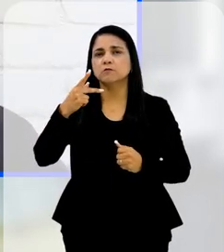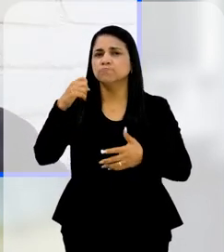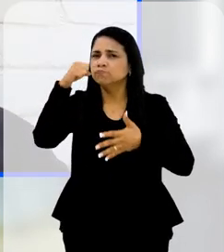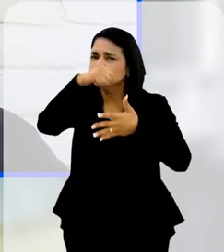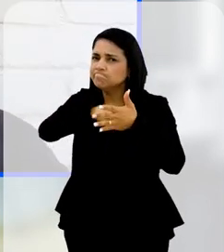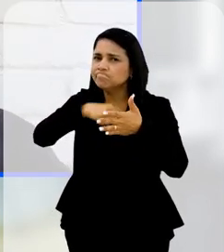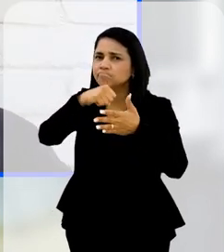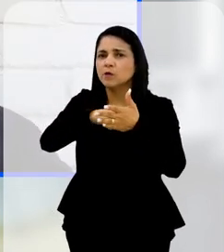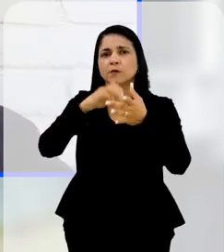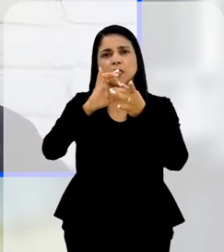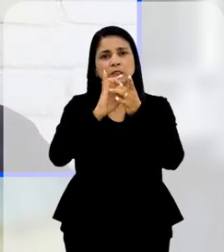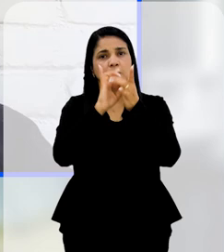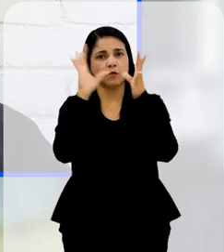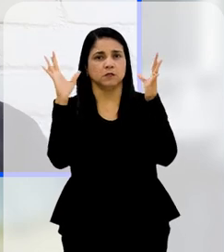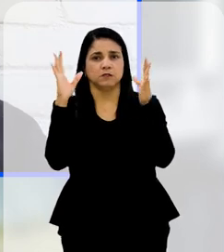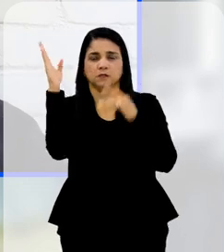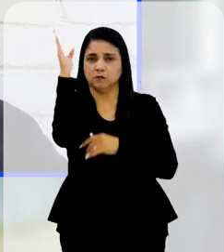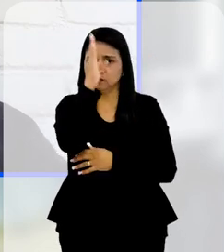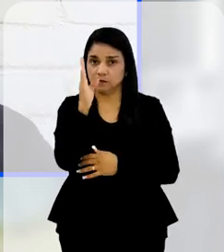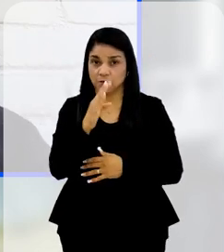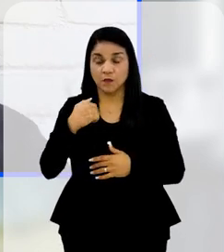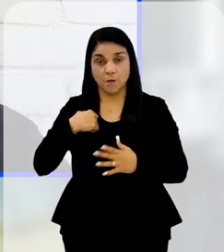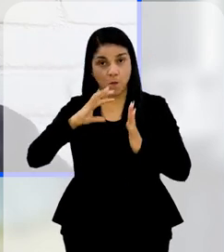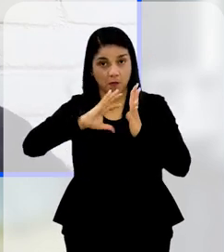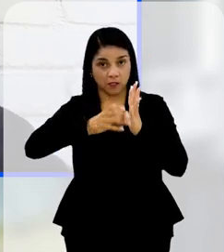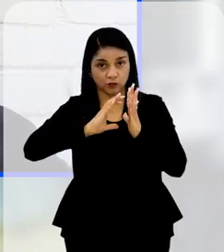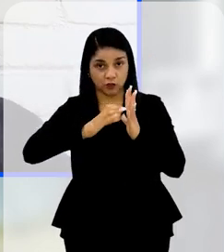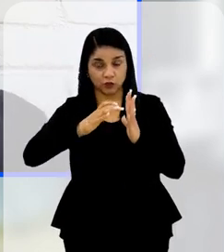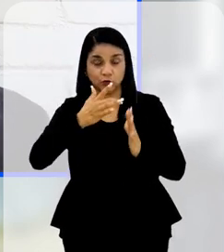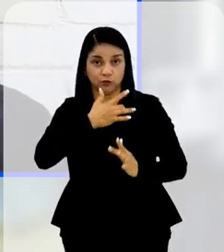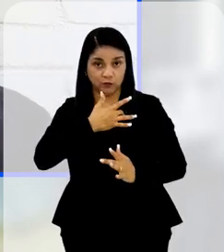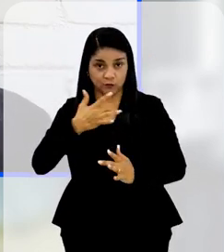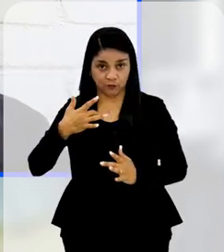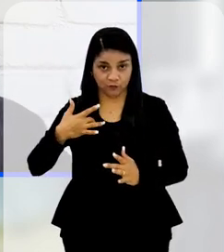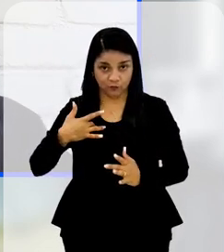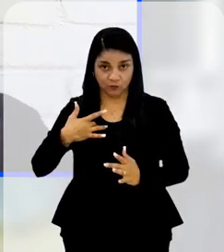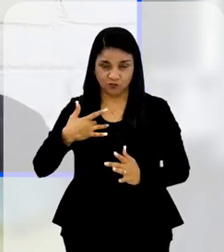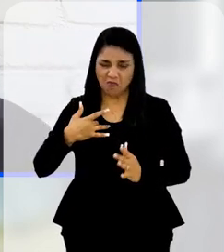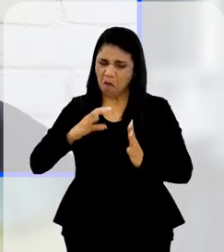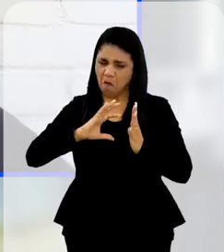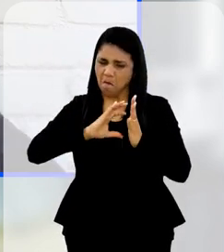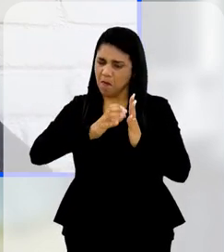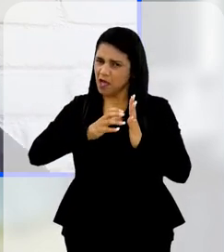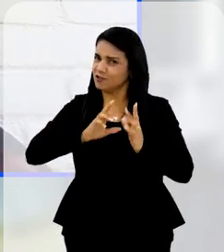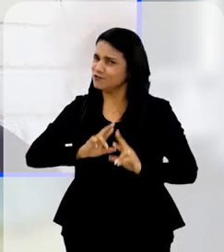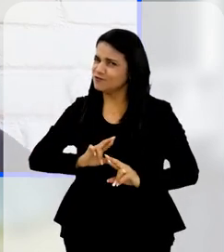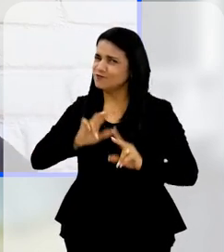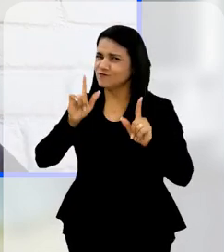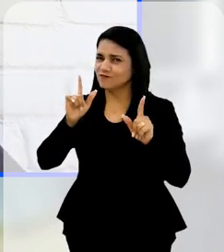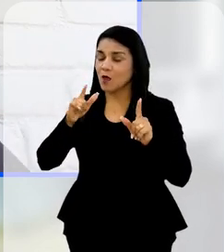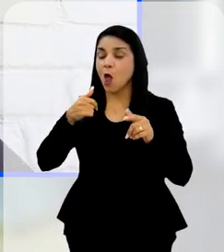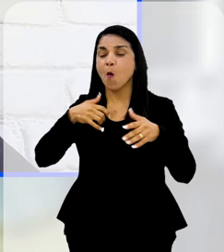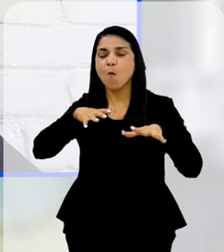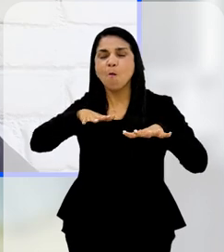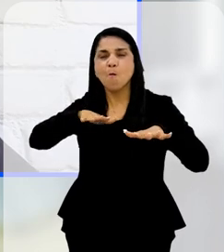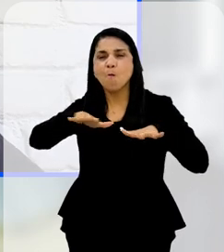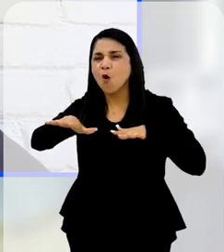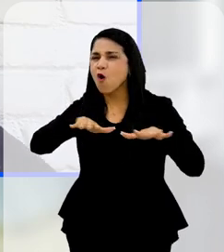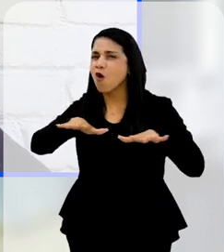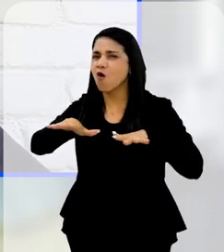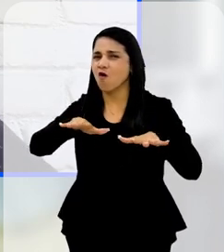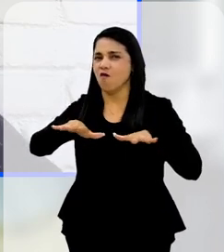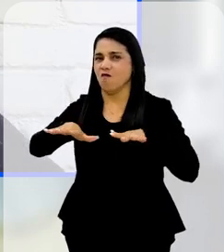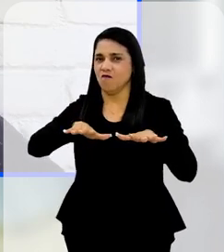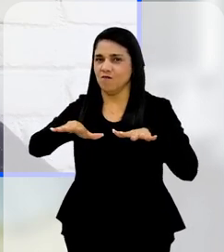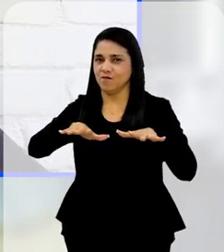fiz parte, que na verdade nunca foi um partido, mas era um movimento que agregava pessoas de diversos partidos e